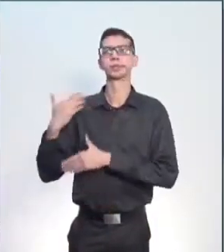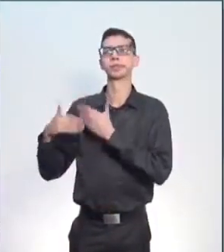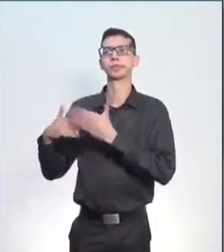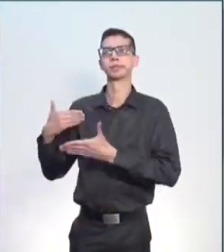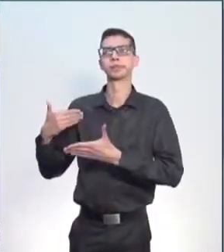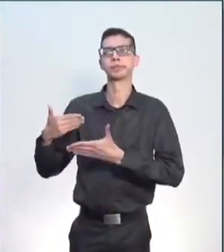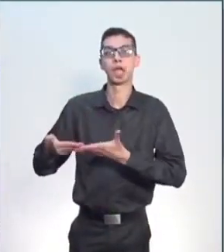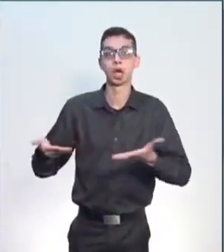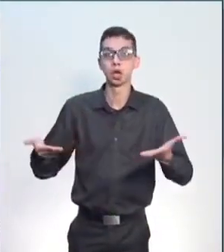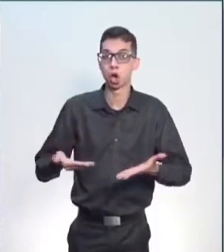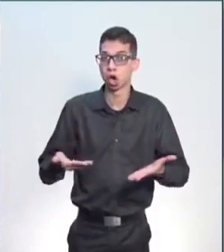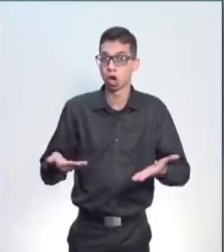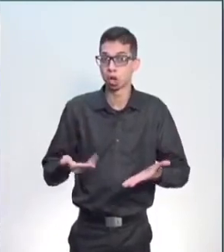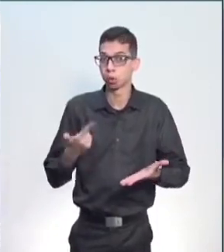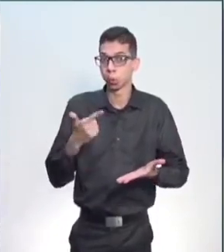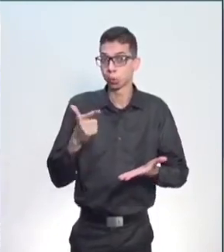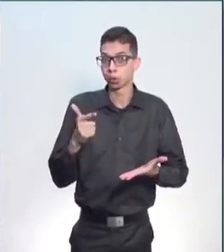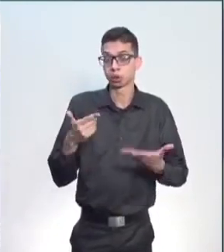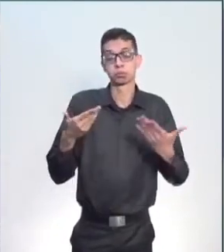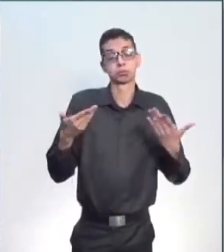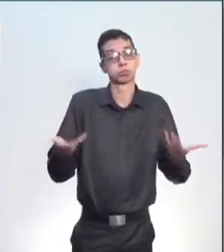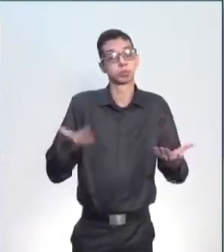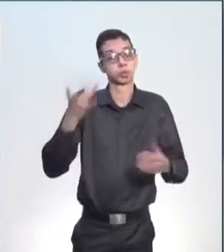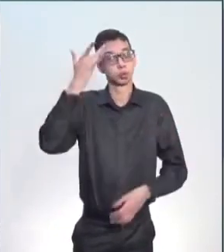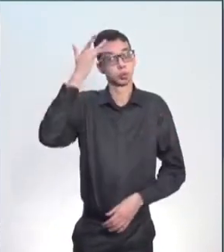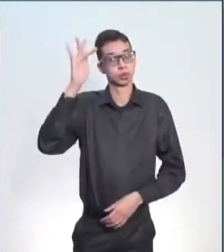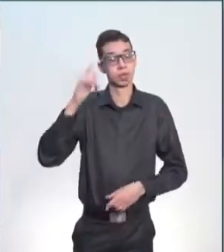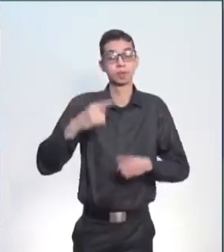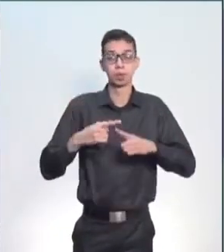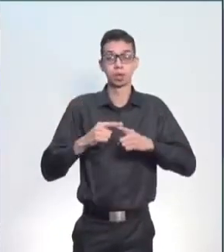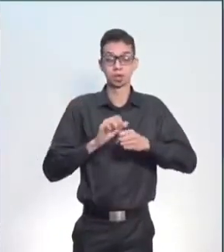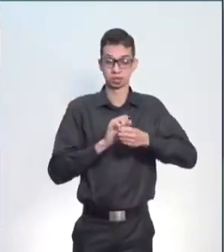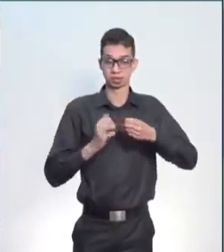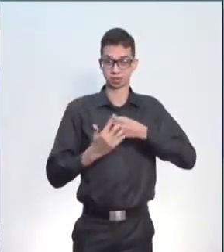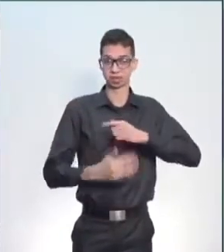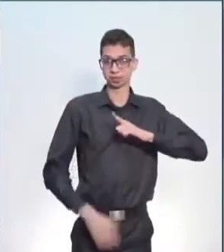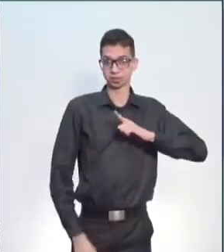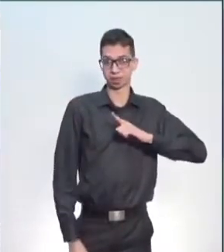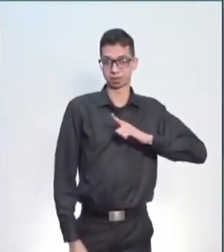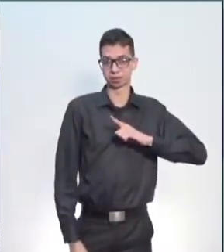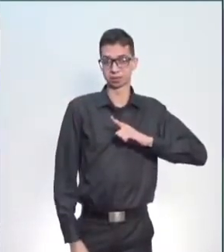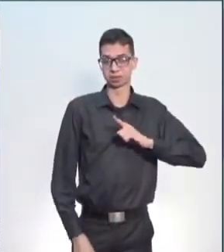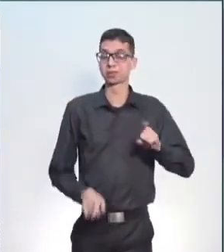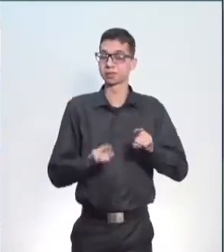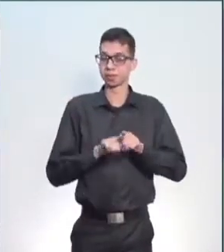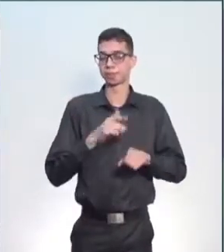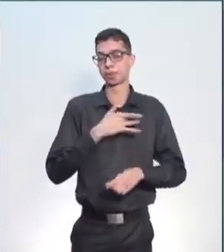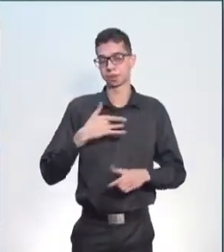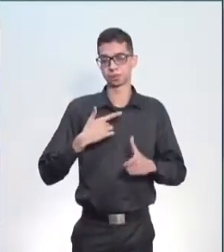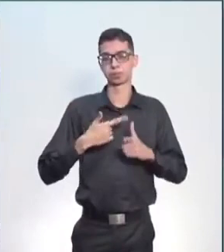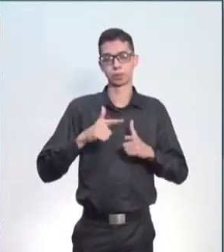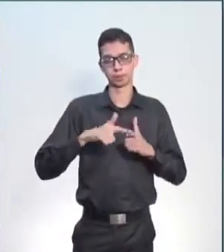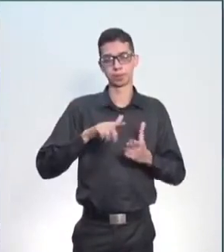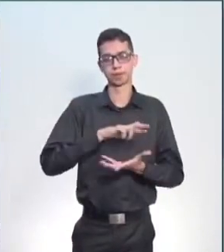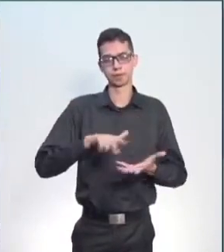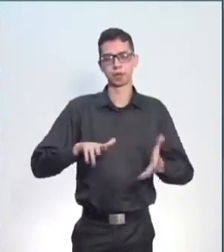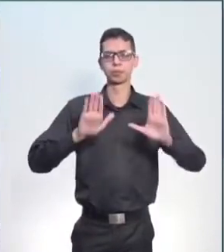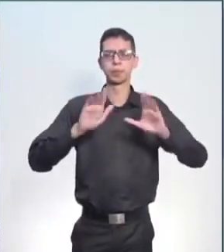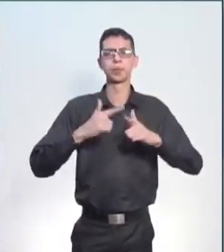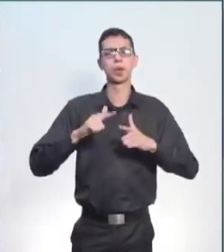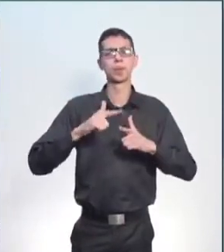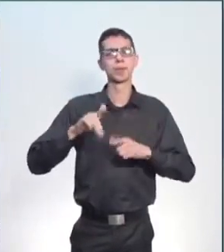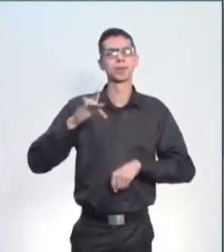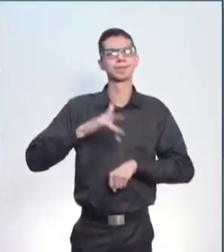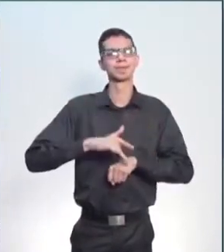ano. Né? Só porque a gente está com um problema da pandemia, não significa que a gente não tem outros problemas de saúde. E um problema grave que